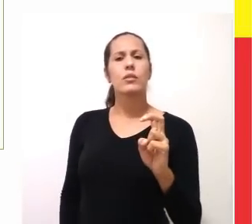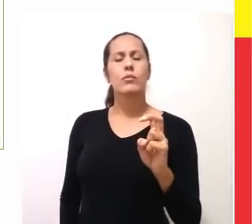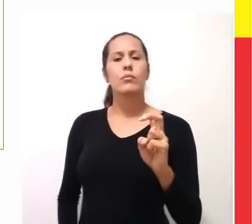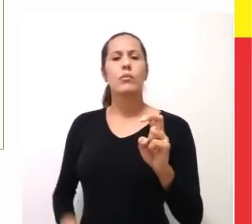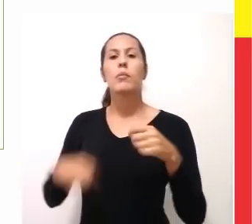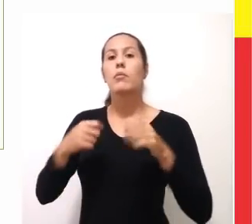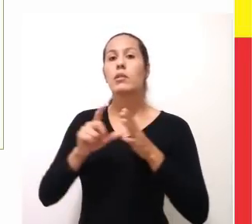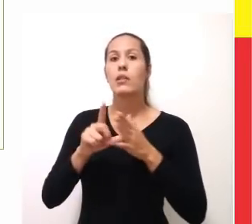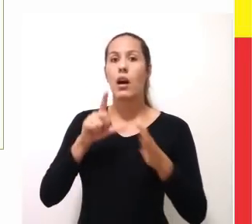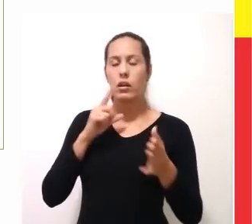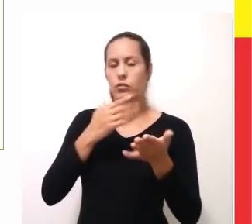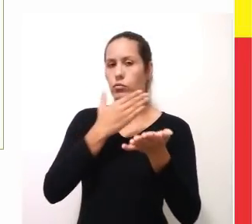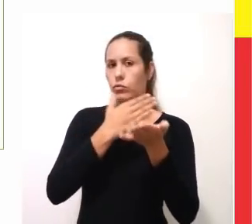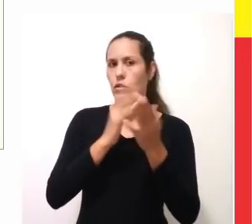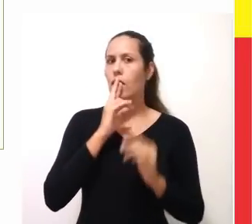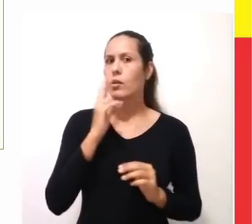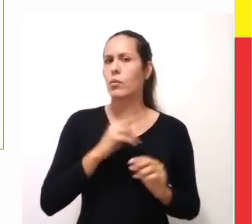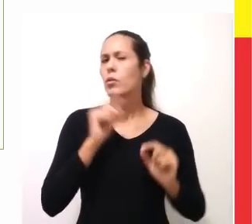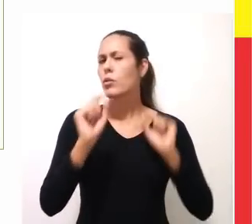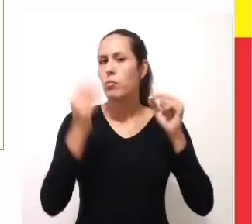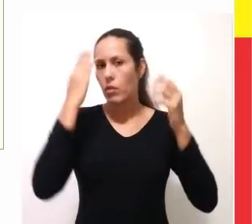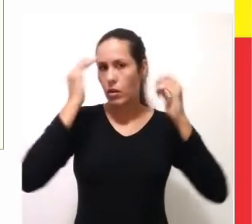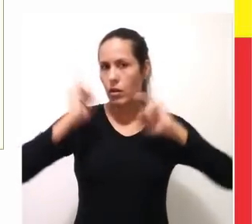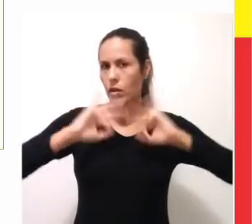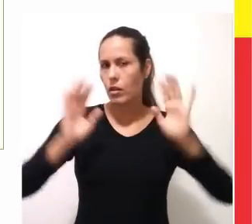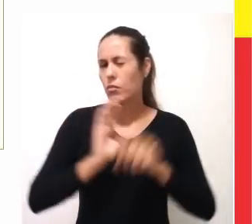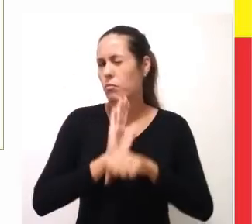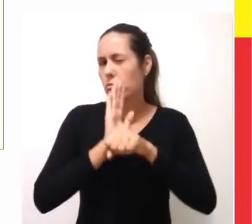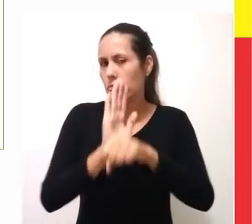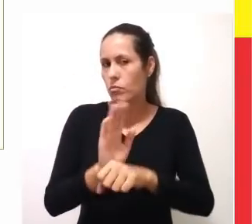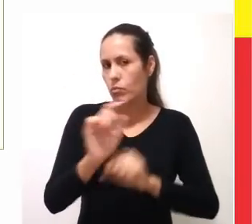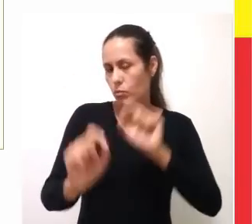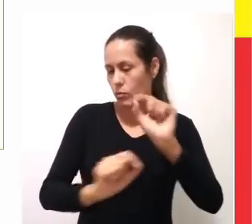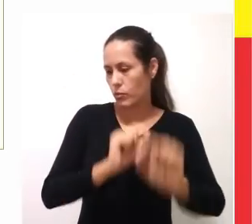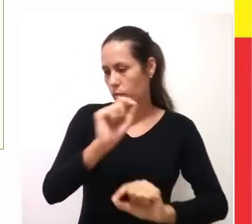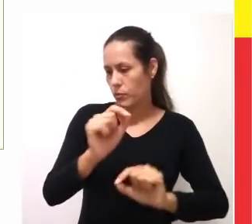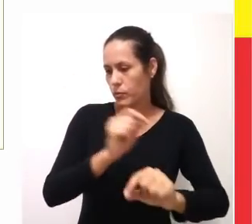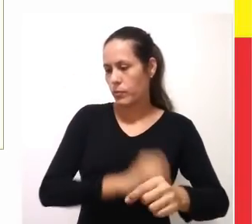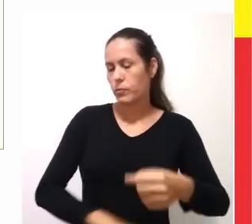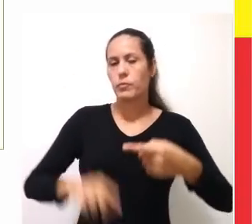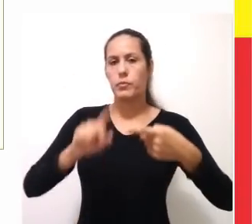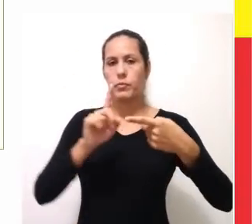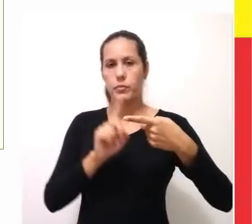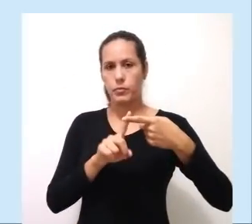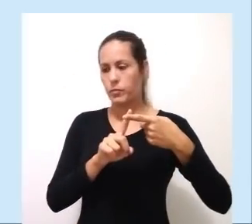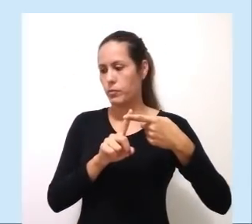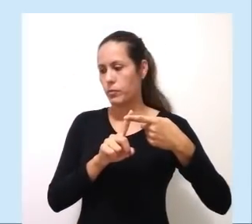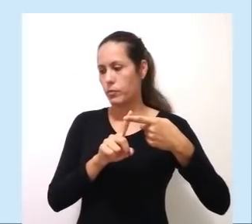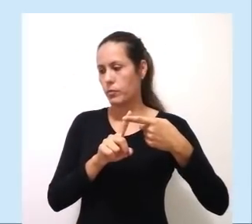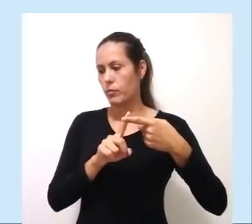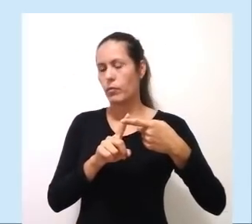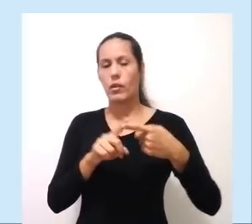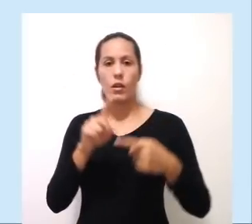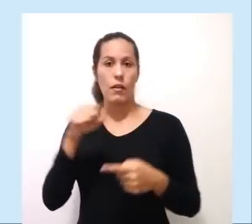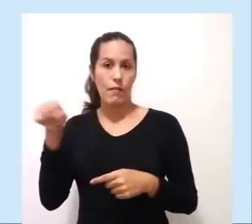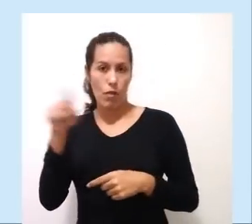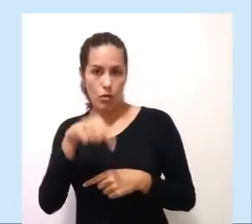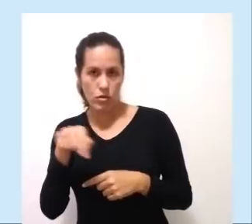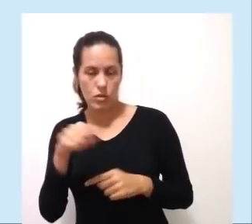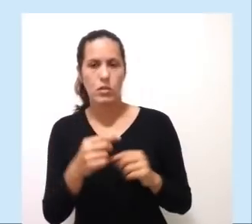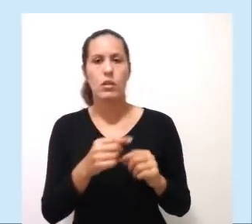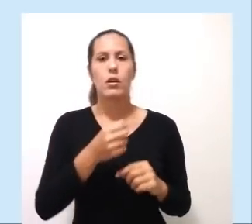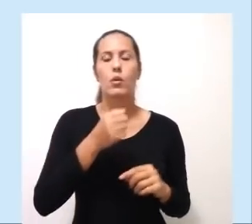nessa introdução do lead, do início do texto, certo? Então vejamos quais são as perguntas. Quando